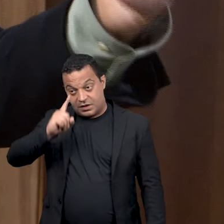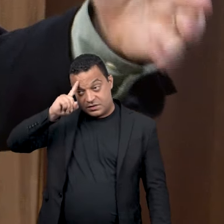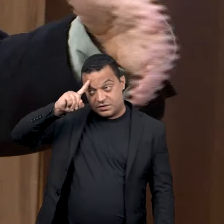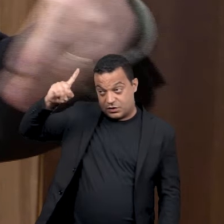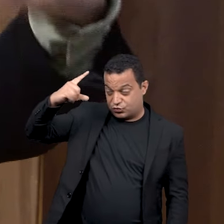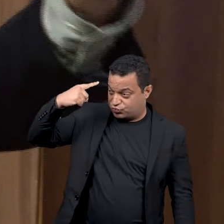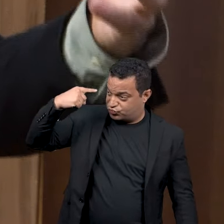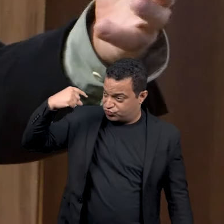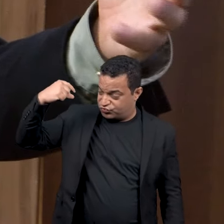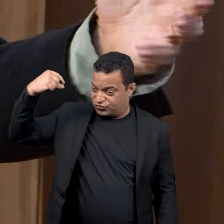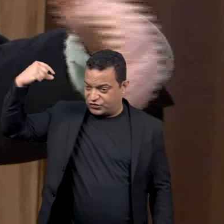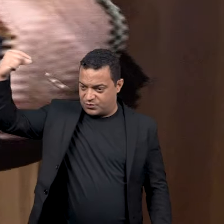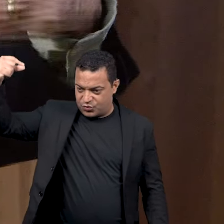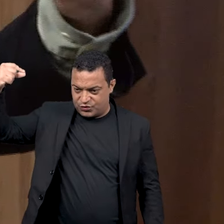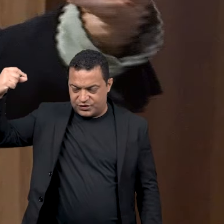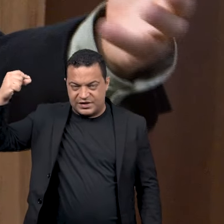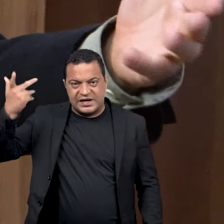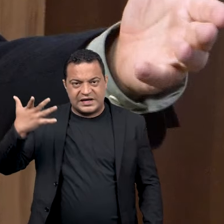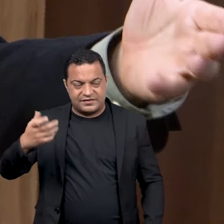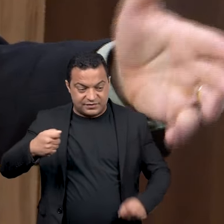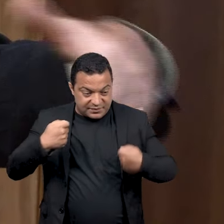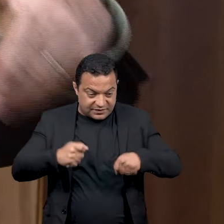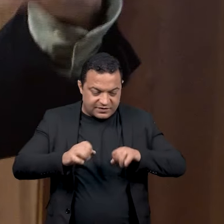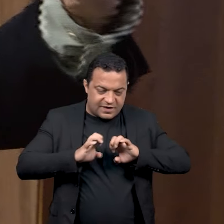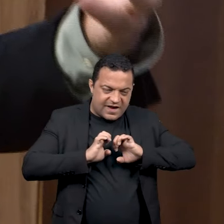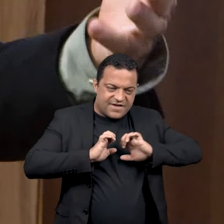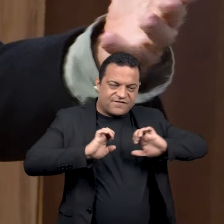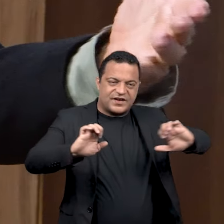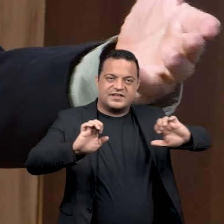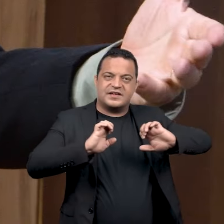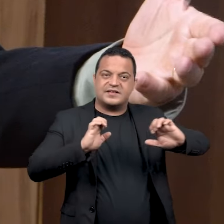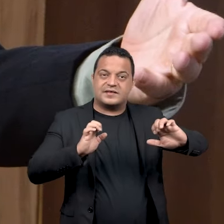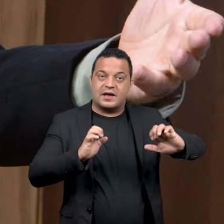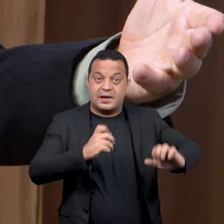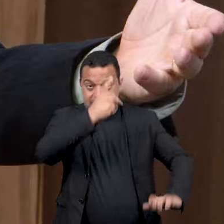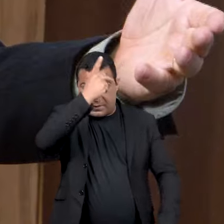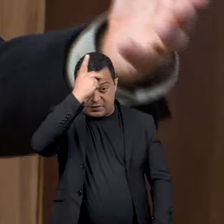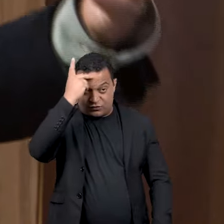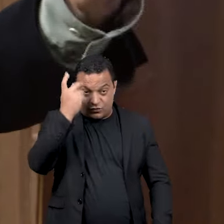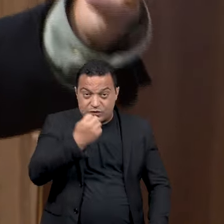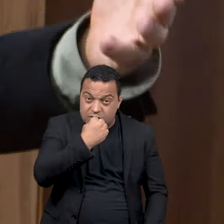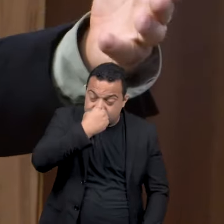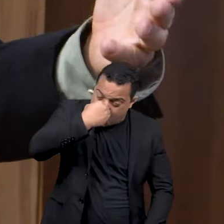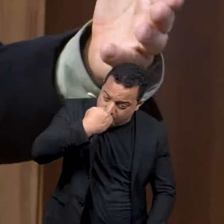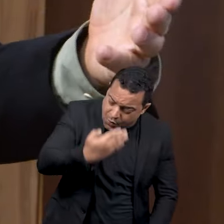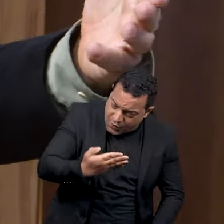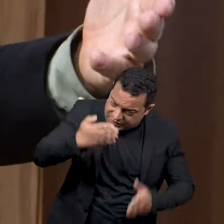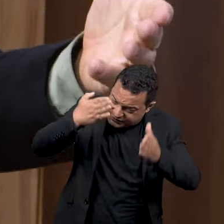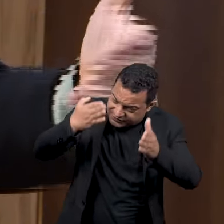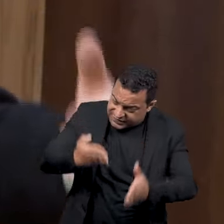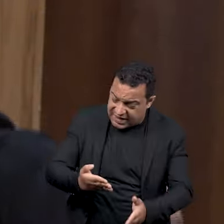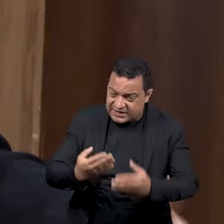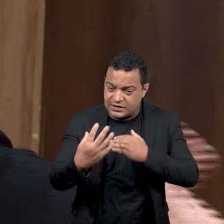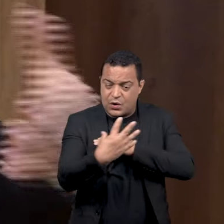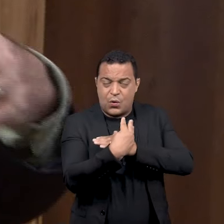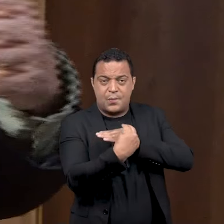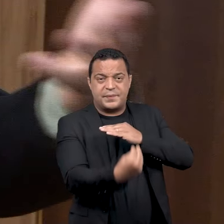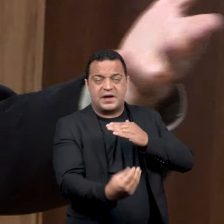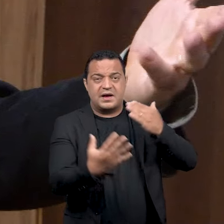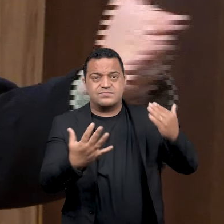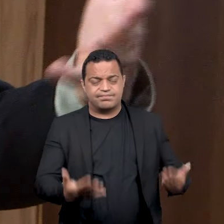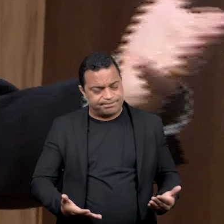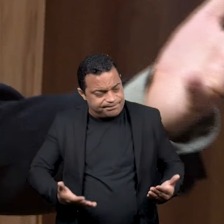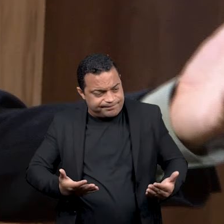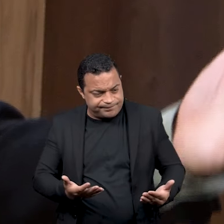frutos continuassem, dessem frutos e prosperassem. Quando a gente vê a operação de Deus através,